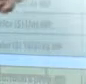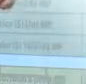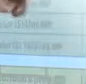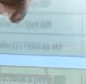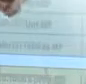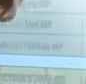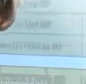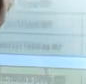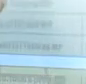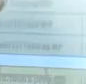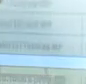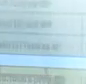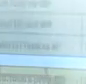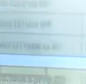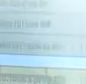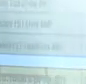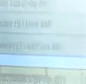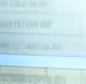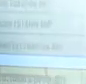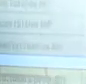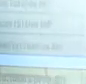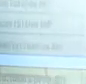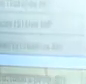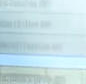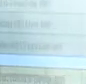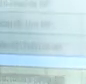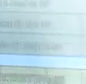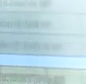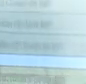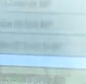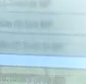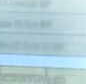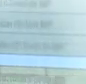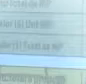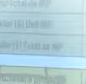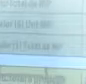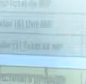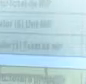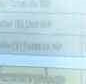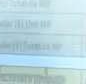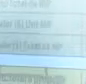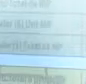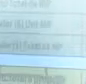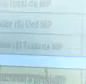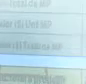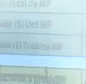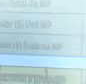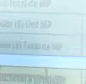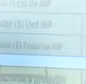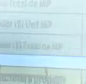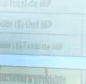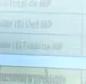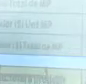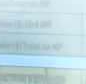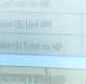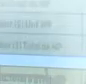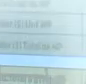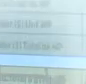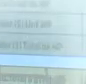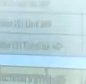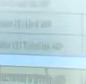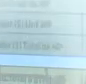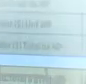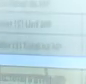tem um pé especial ali, são 4 pés, ok? Então, quanto dessa matéria-prima para construir um produto eu vou